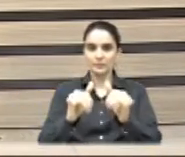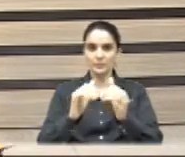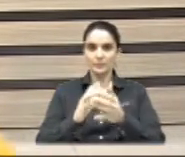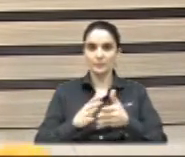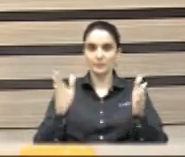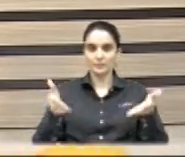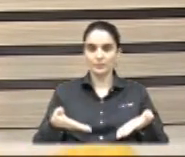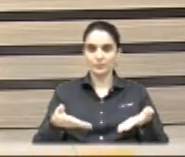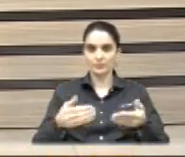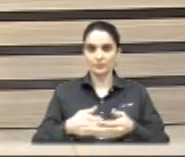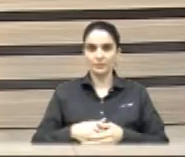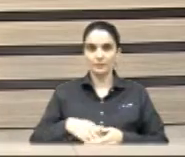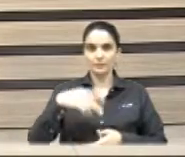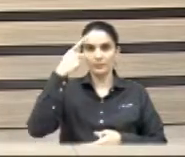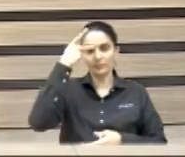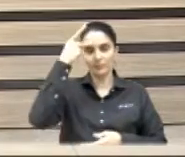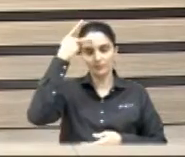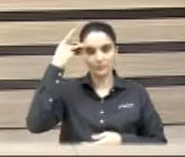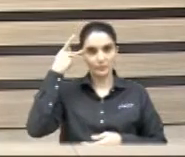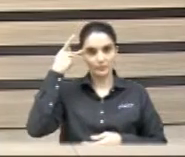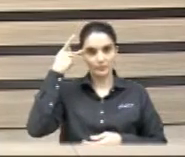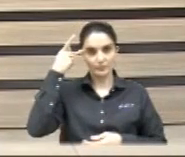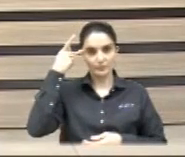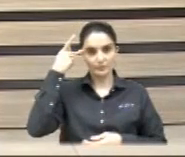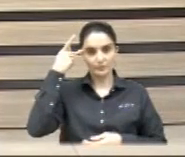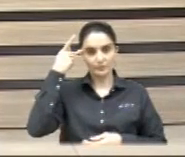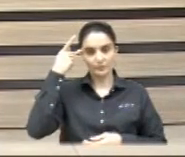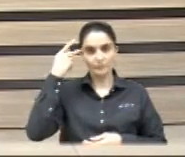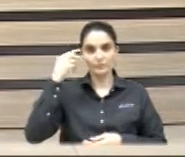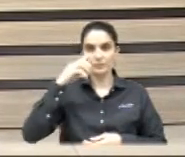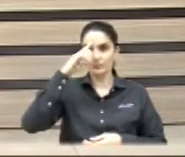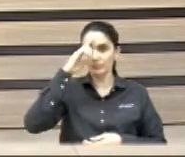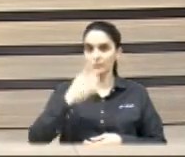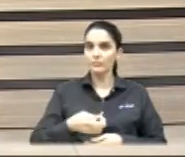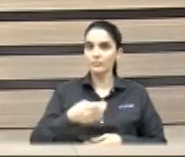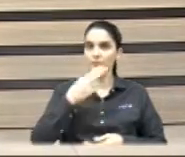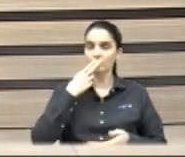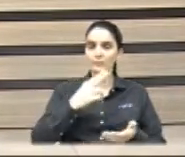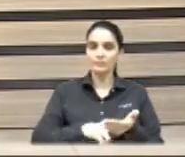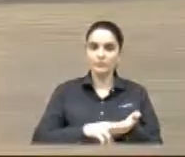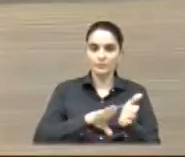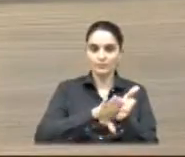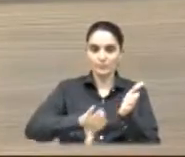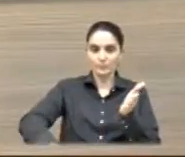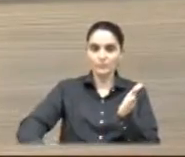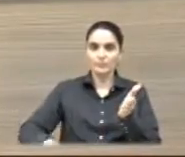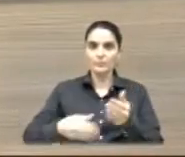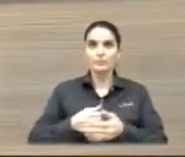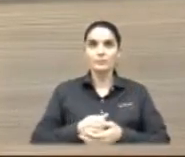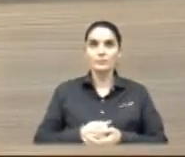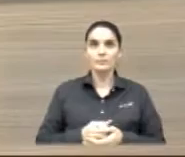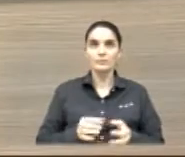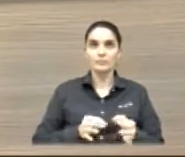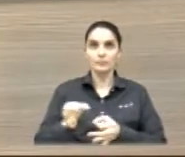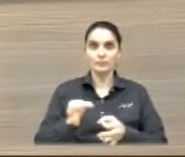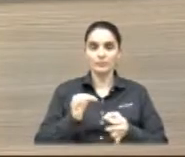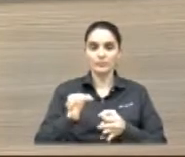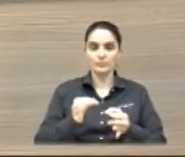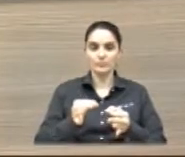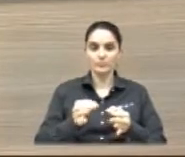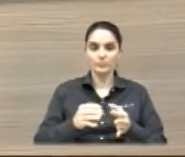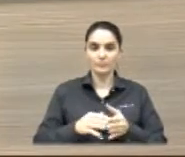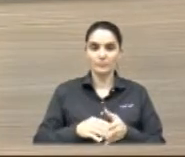atual prefeito, senhor Paulo Radiche, enviou um ofício retirando o projeto da pauta e